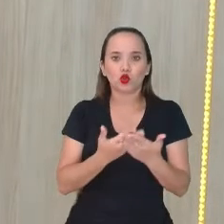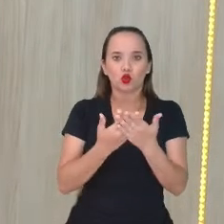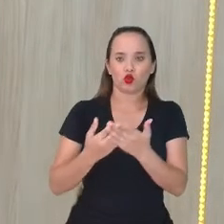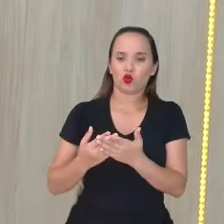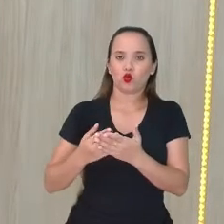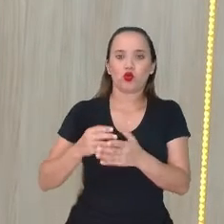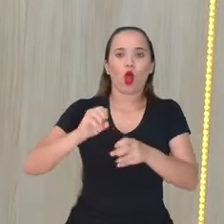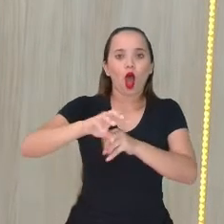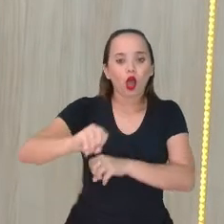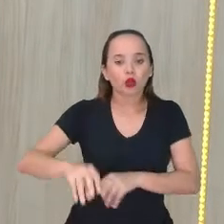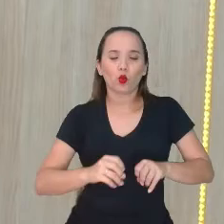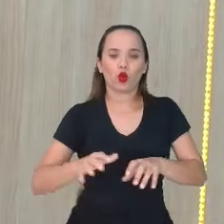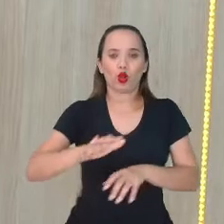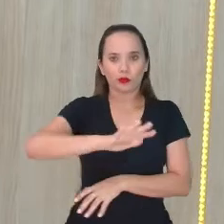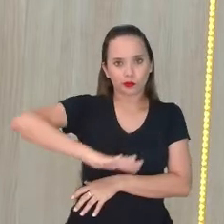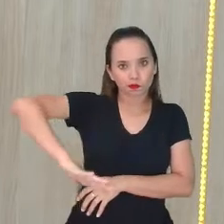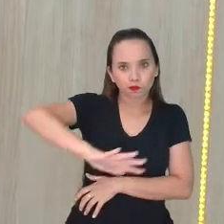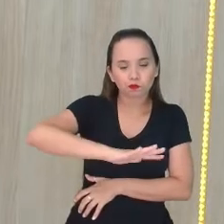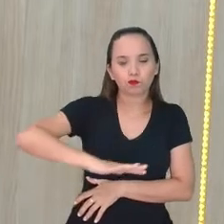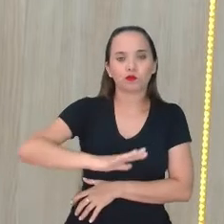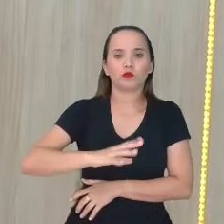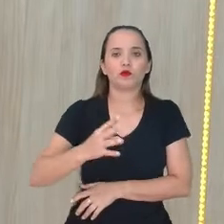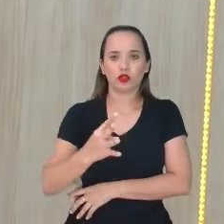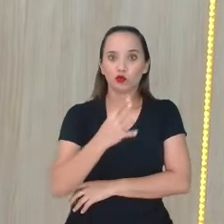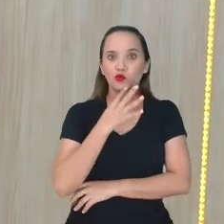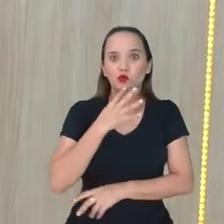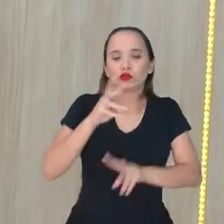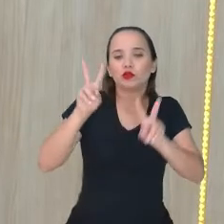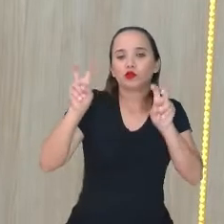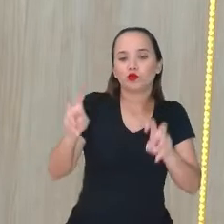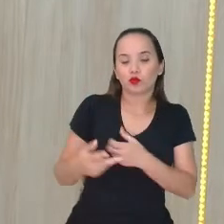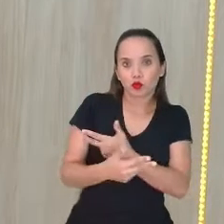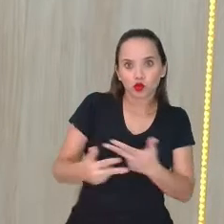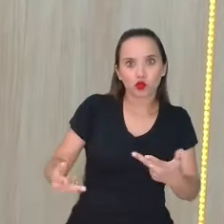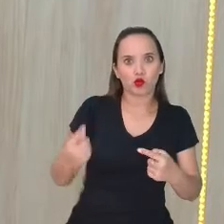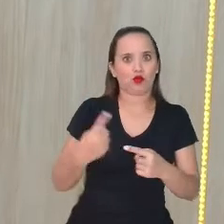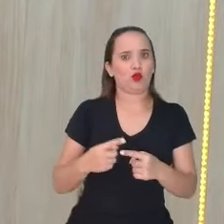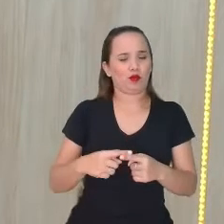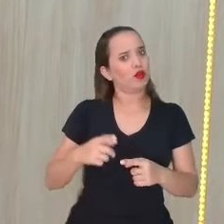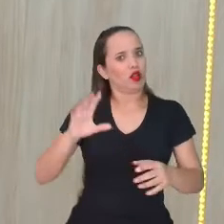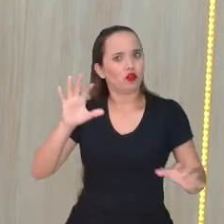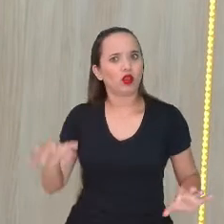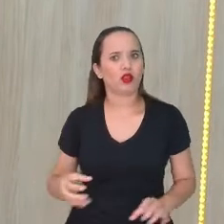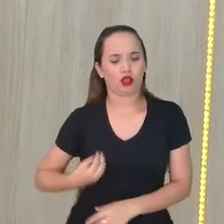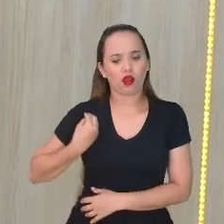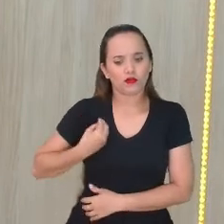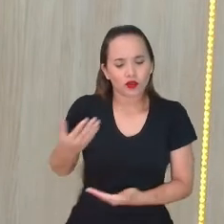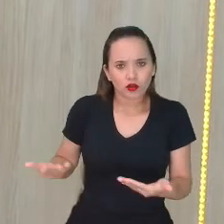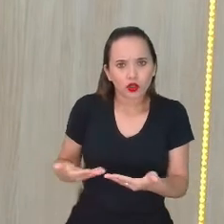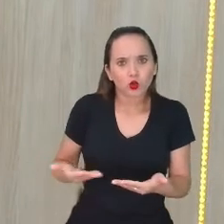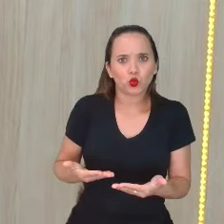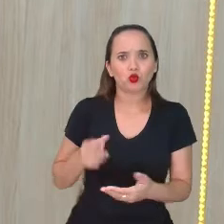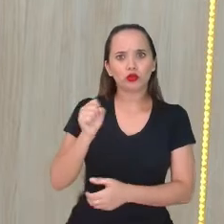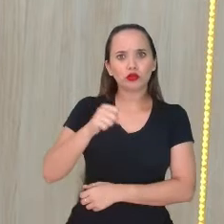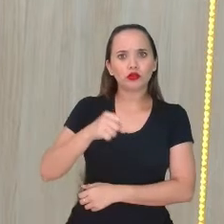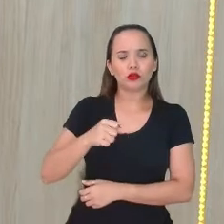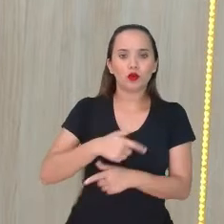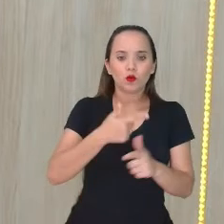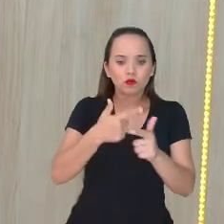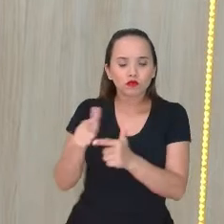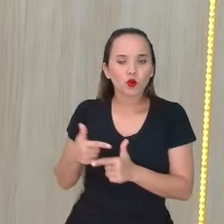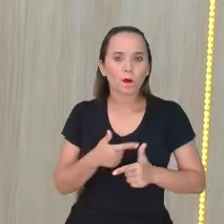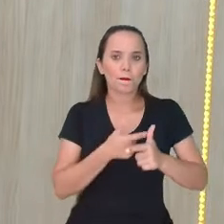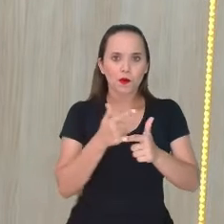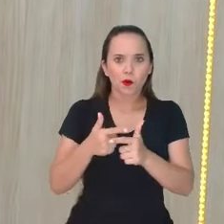gente conhecer, né, sobre essas questões, porque, afinal de contas, a gente está vivendo uma crise ambiental, né? A gente precisa